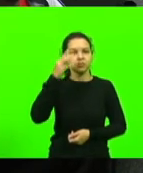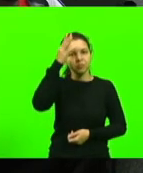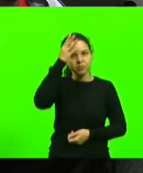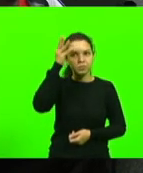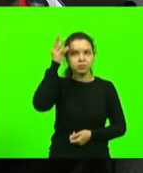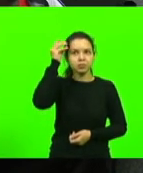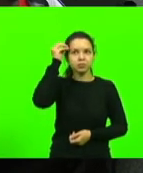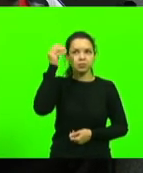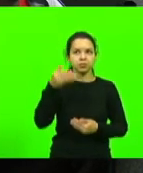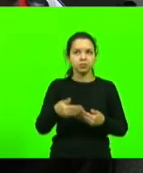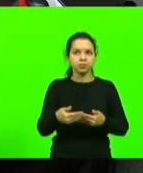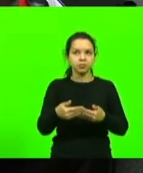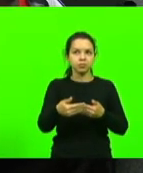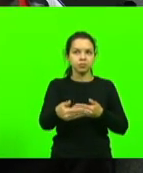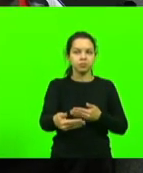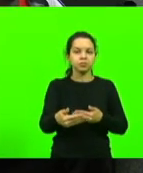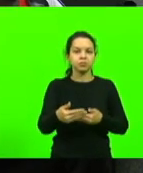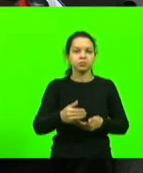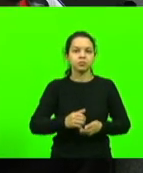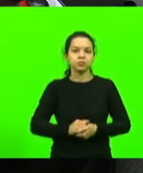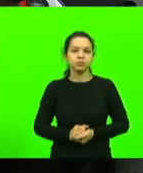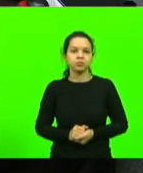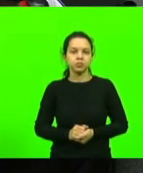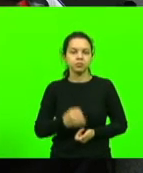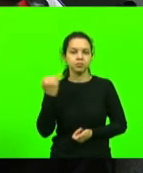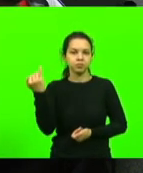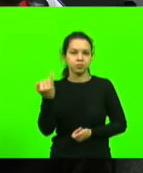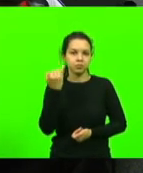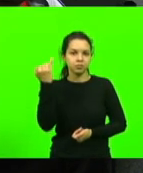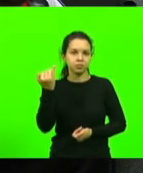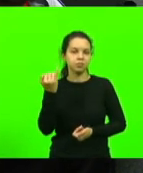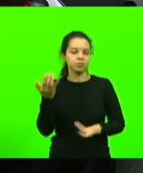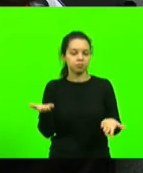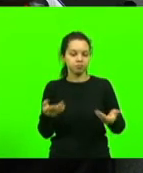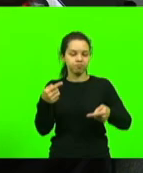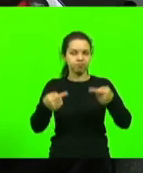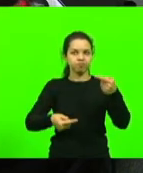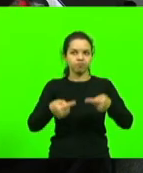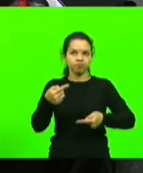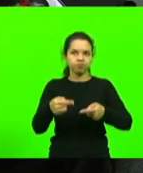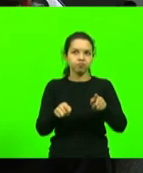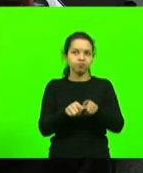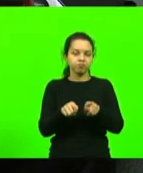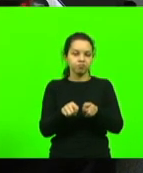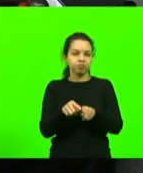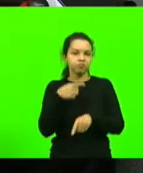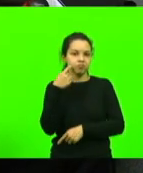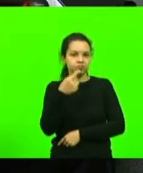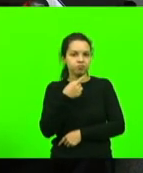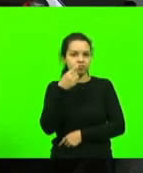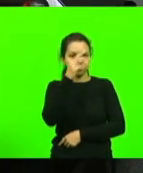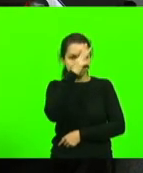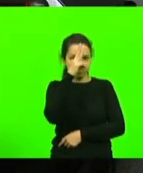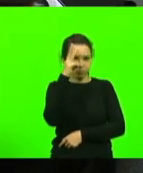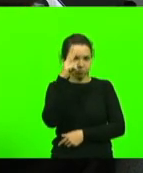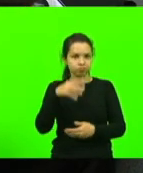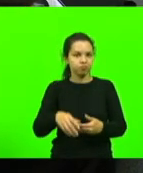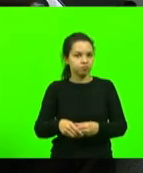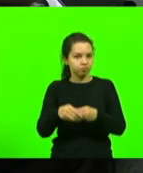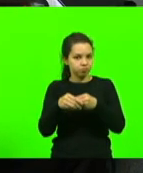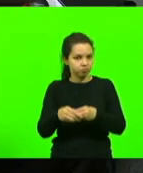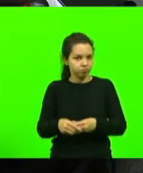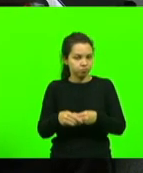pela abertura desse esse importante espaço de debate ao Deputado Volnei também comprimento